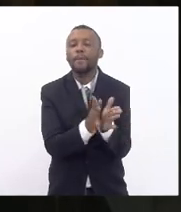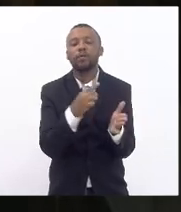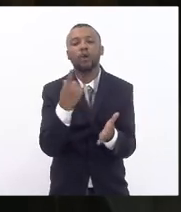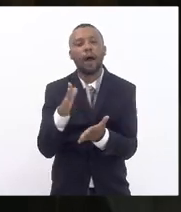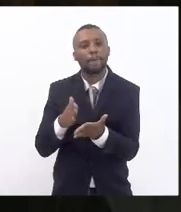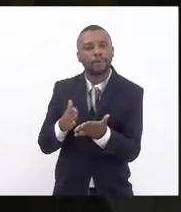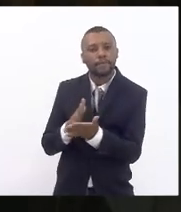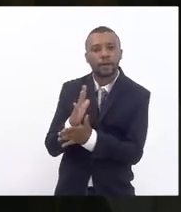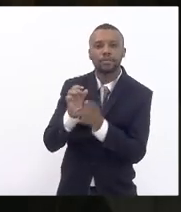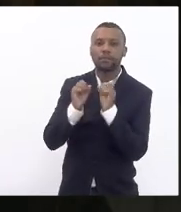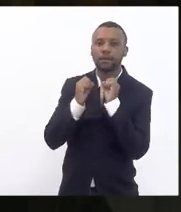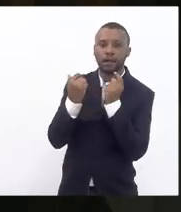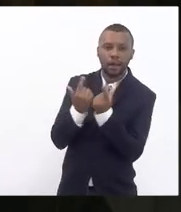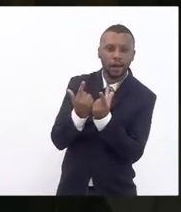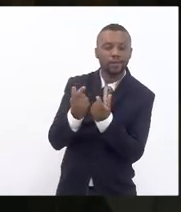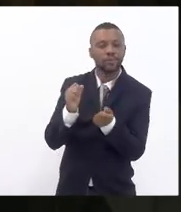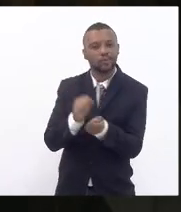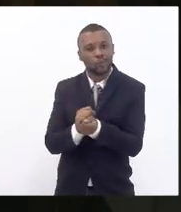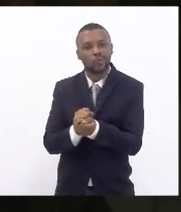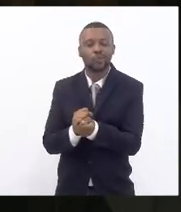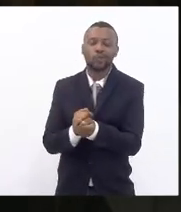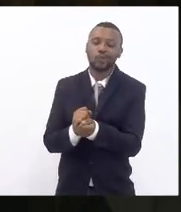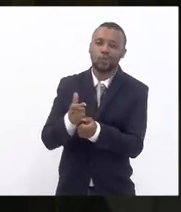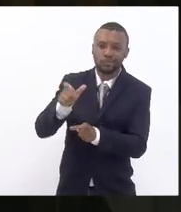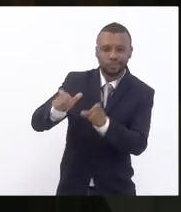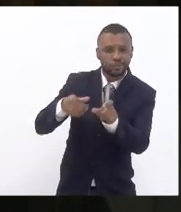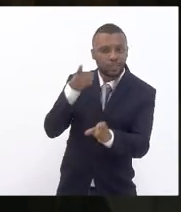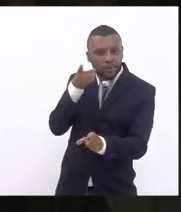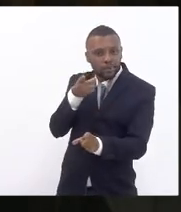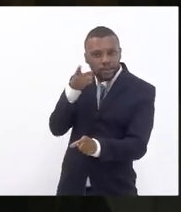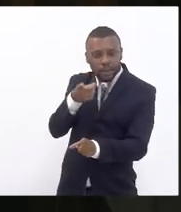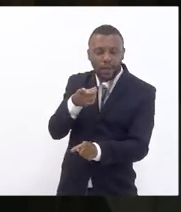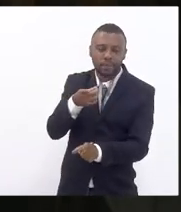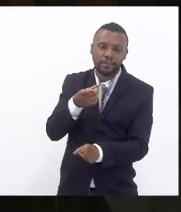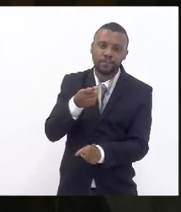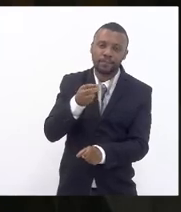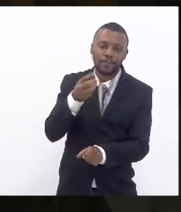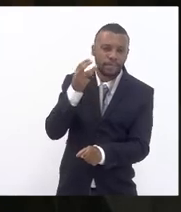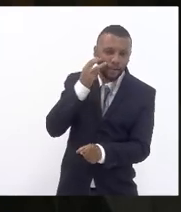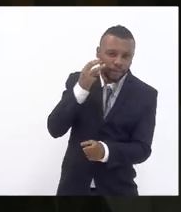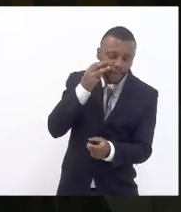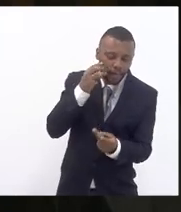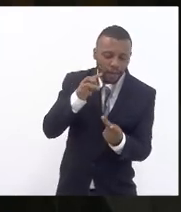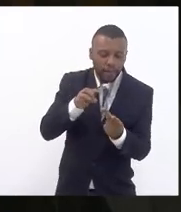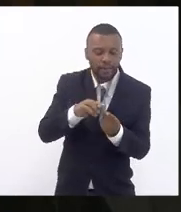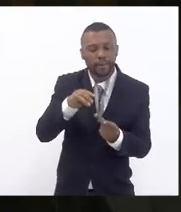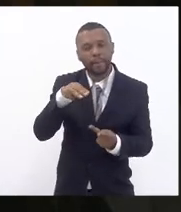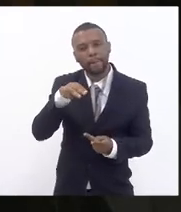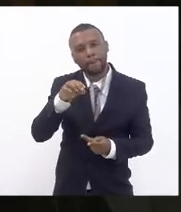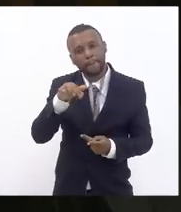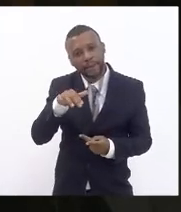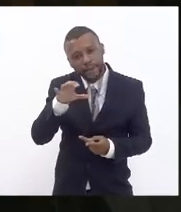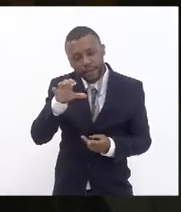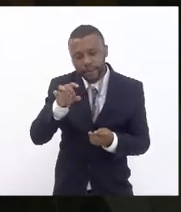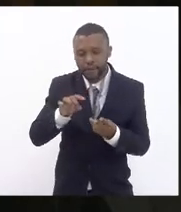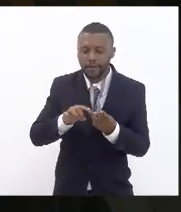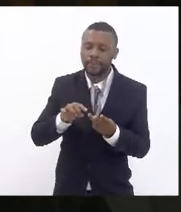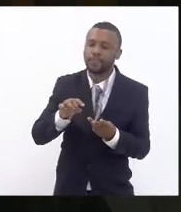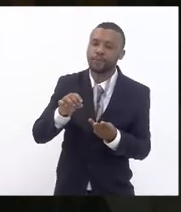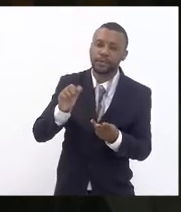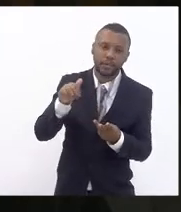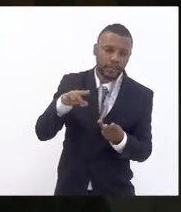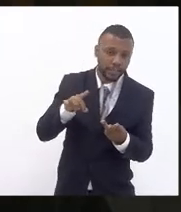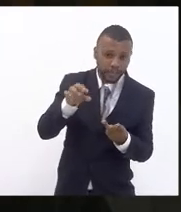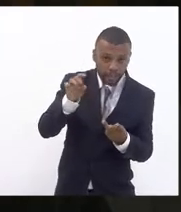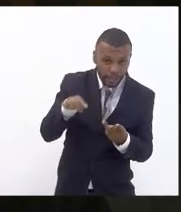e André Siciliano, o projeto de lei que previa o adiamento da implementação da reforma do ensino médio no Estado do Rio